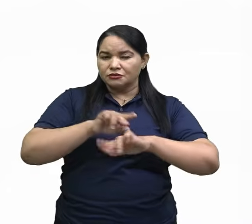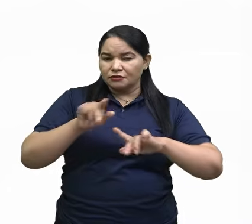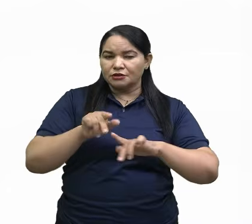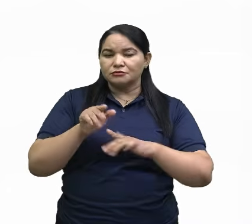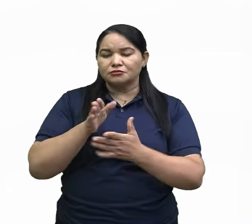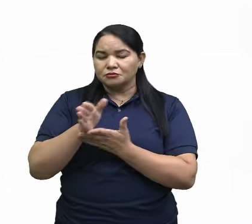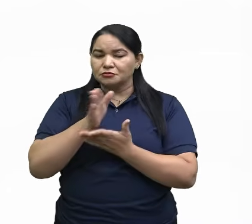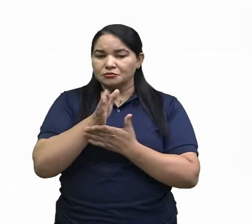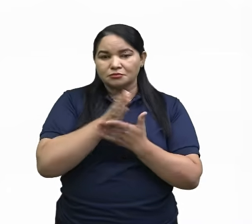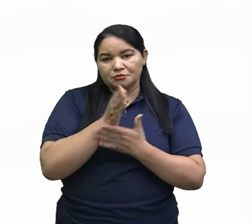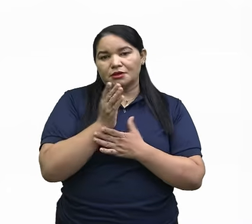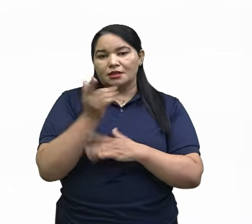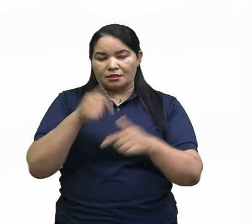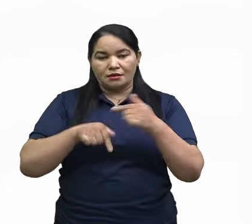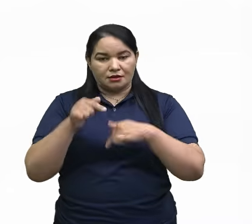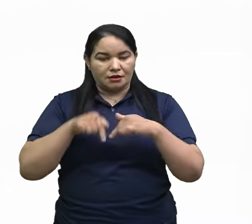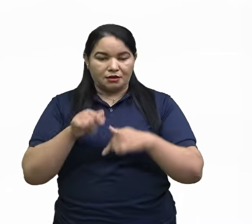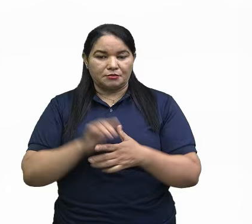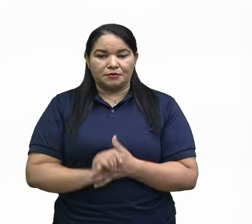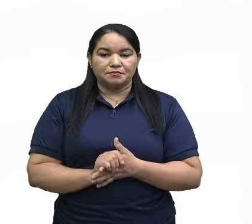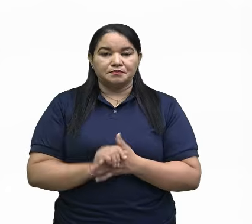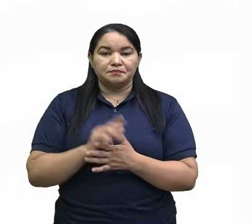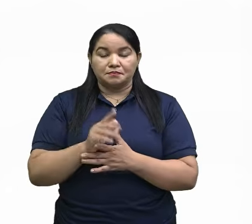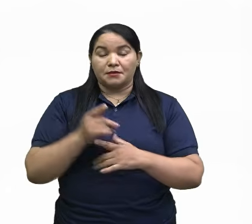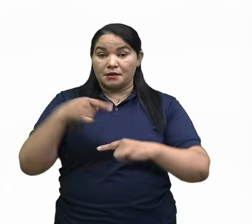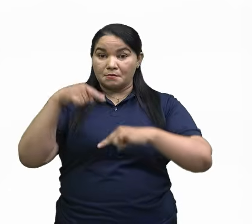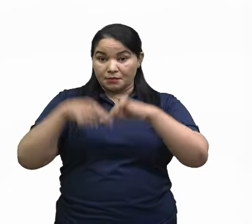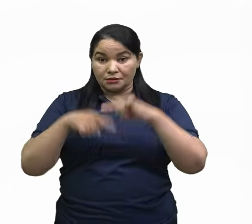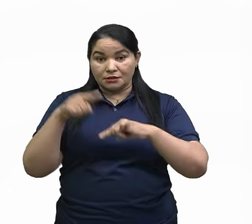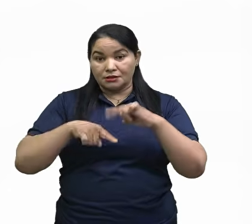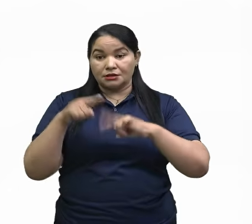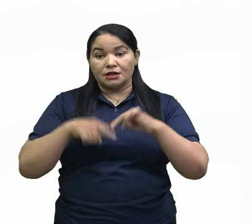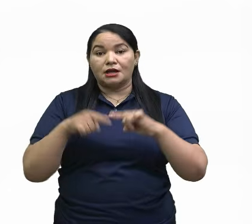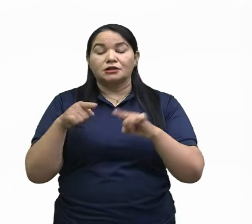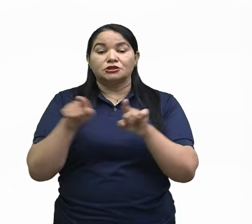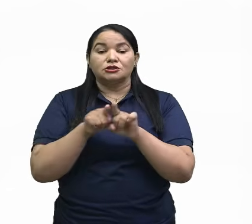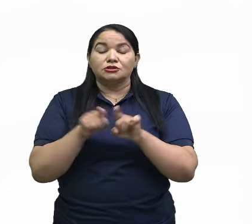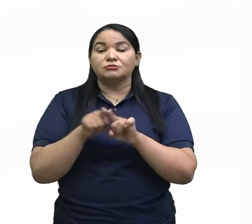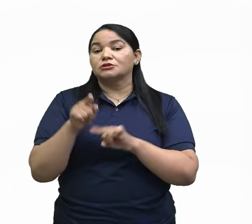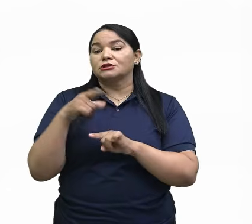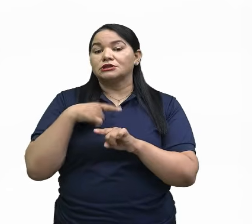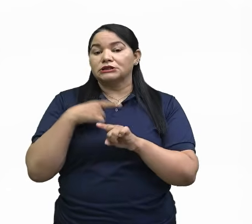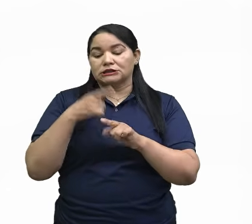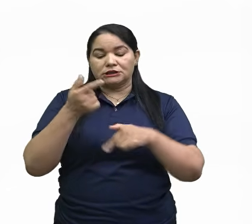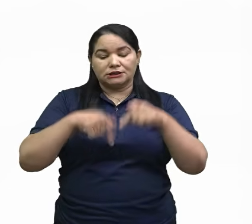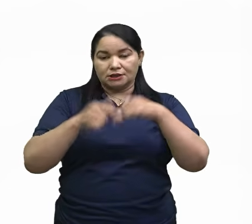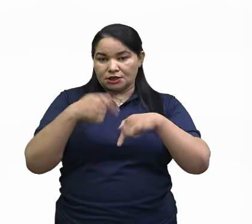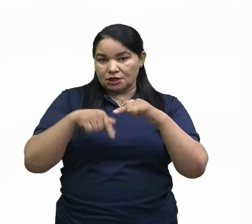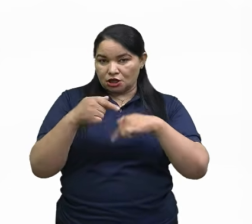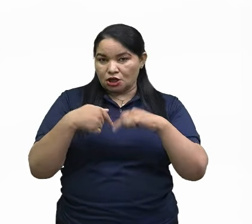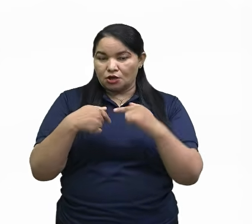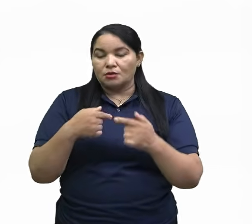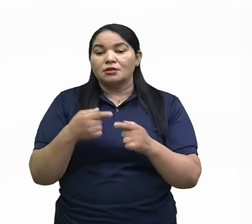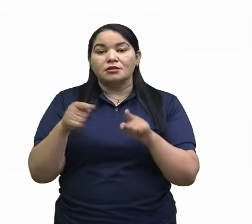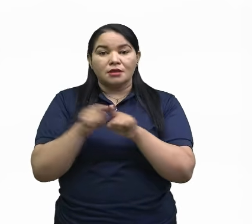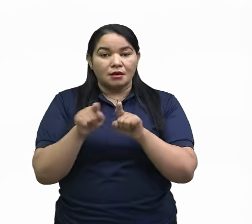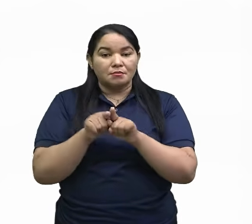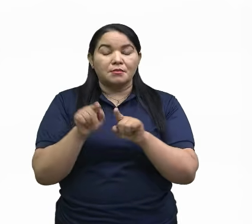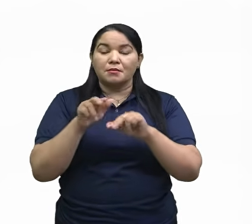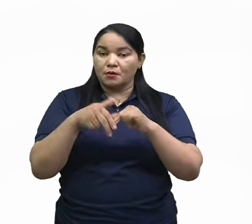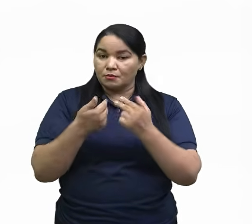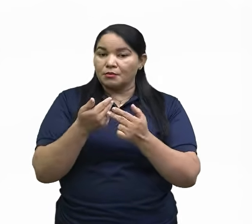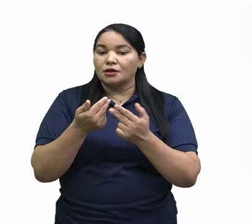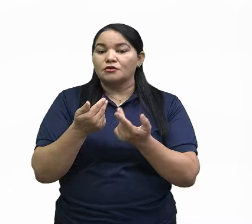da química, tá? Então, muitos materiais e compostos químicos são produzidos a partir desse processo